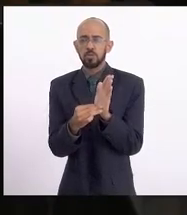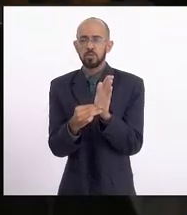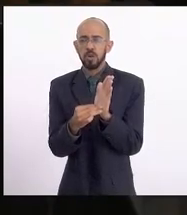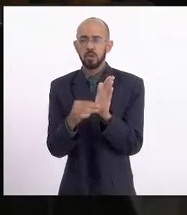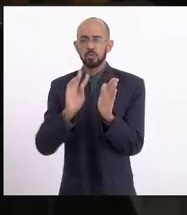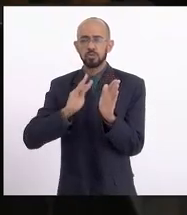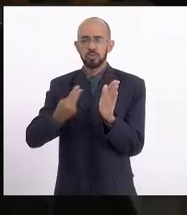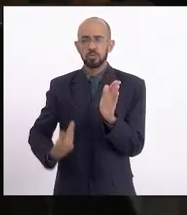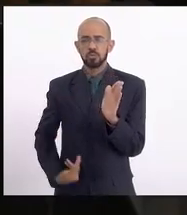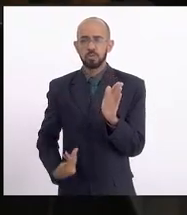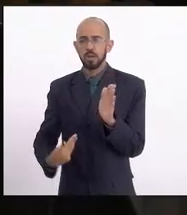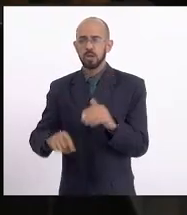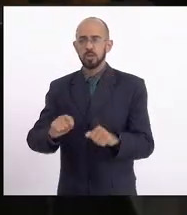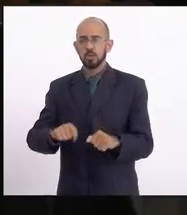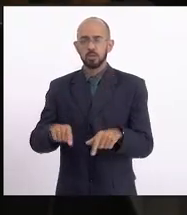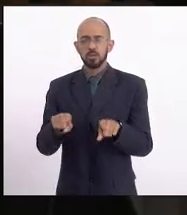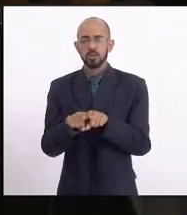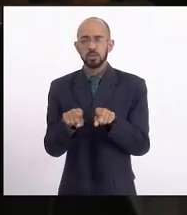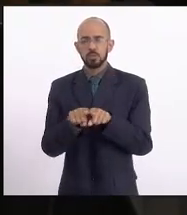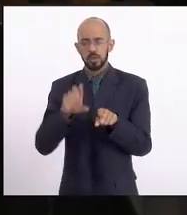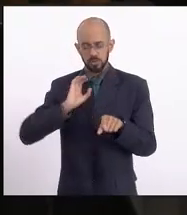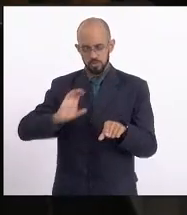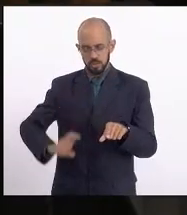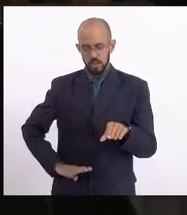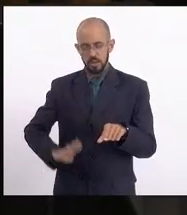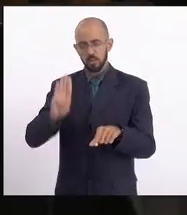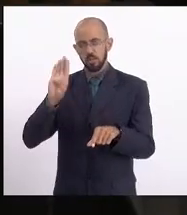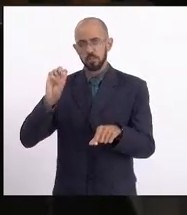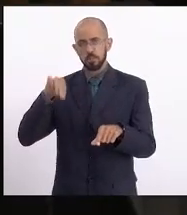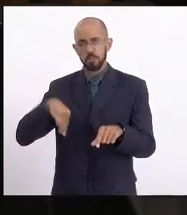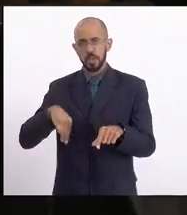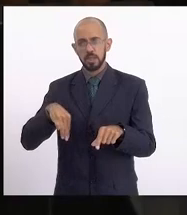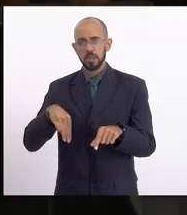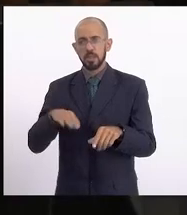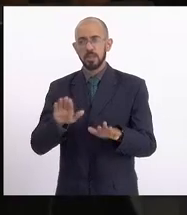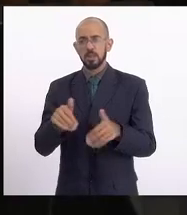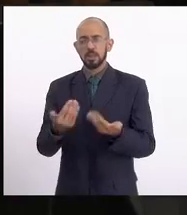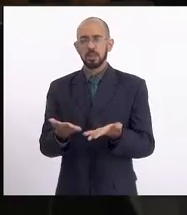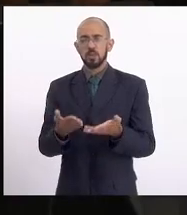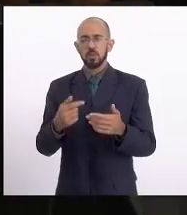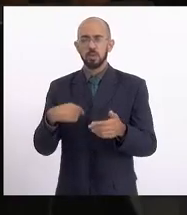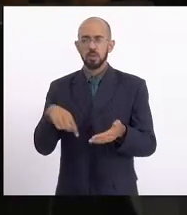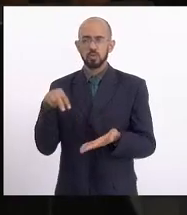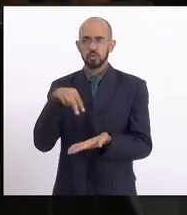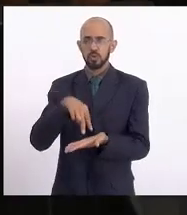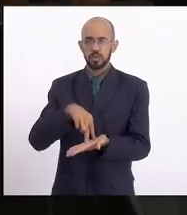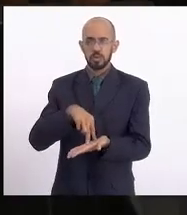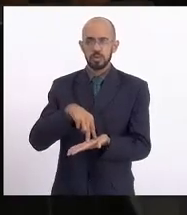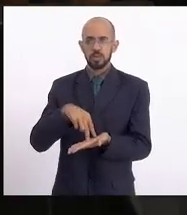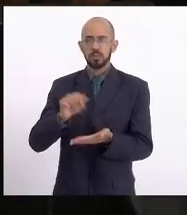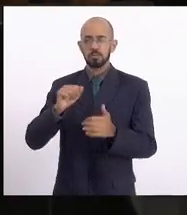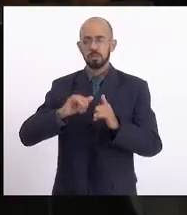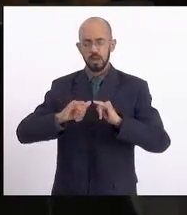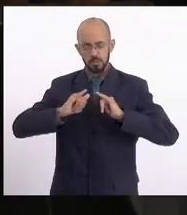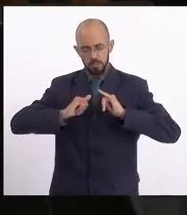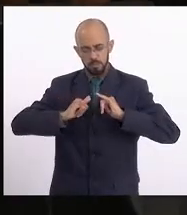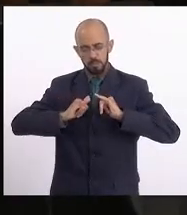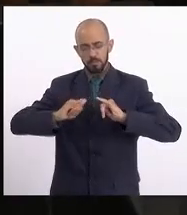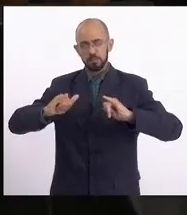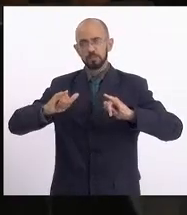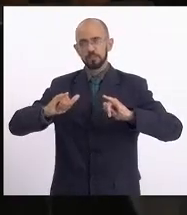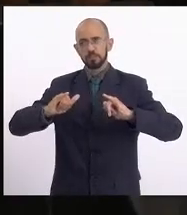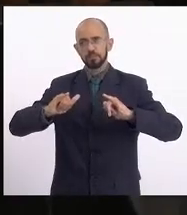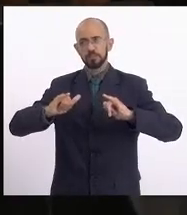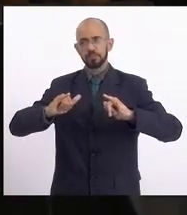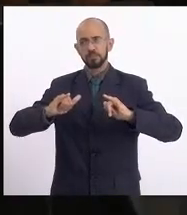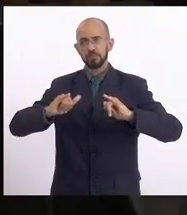bem. Eu estou aqui hoje, presidente, para fazer a minha pronúncia, o meu